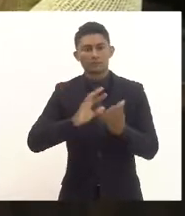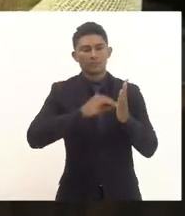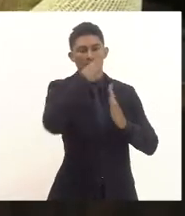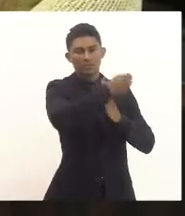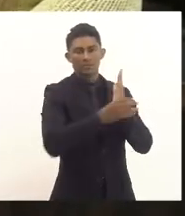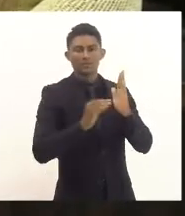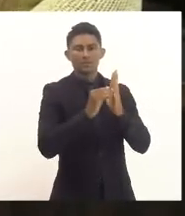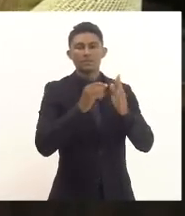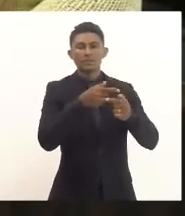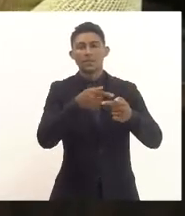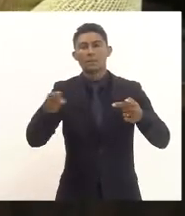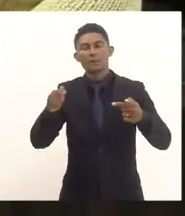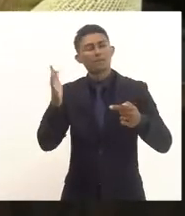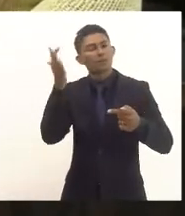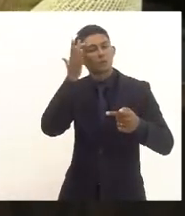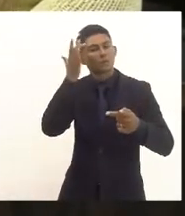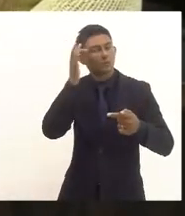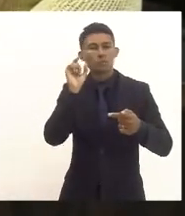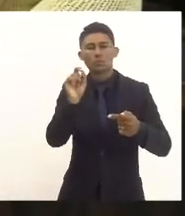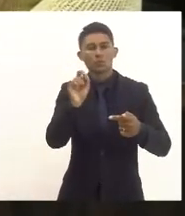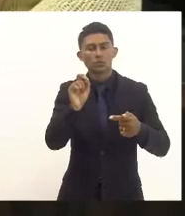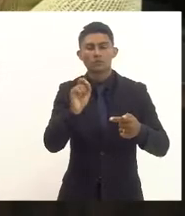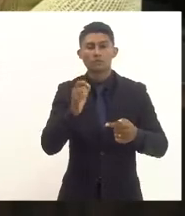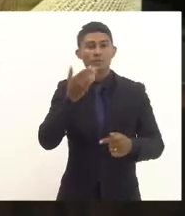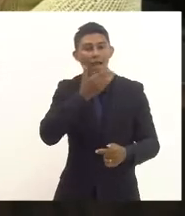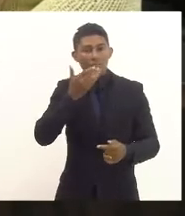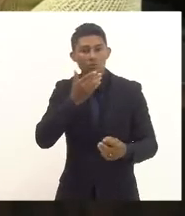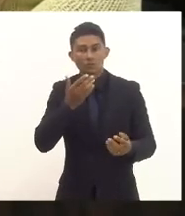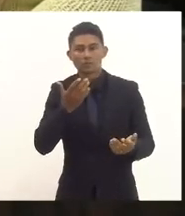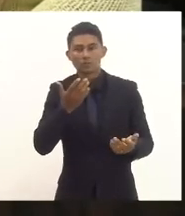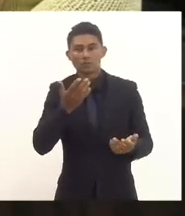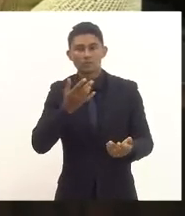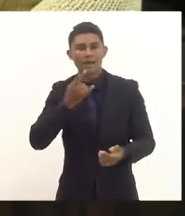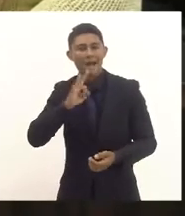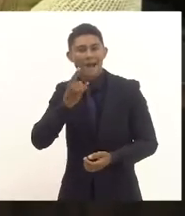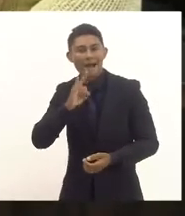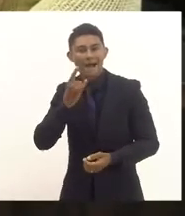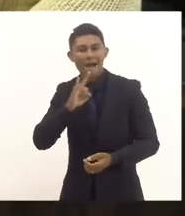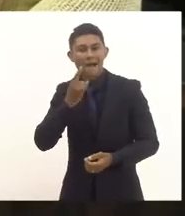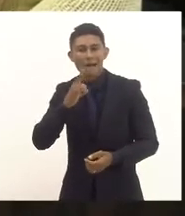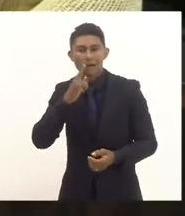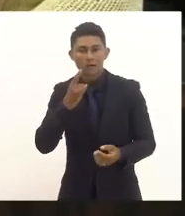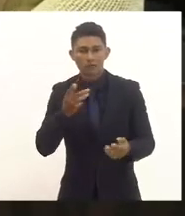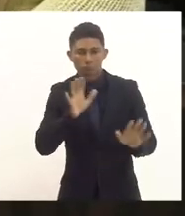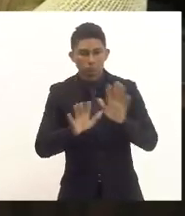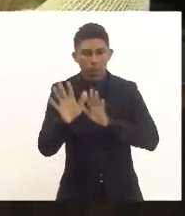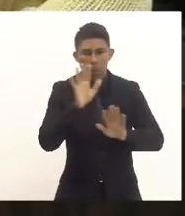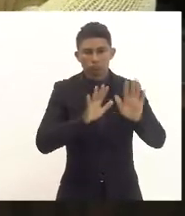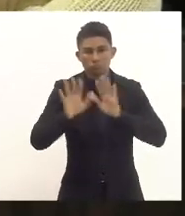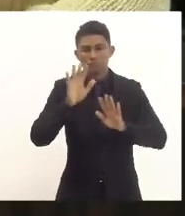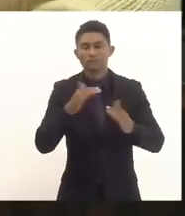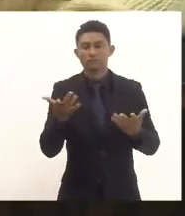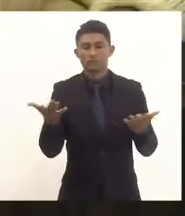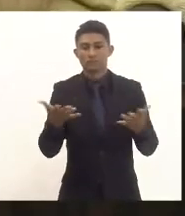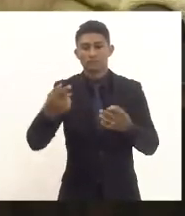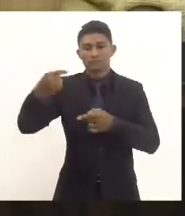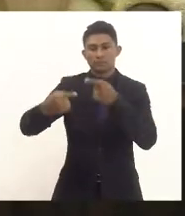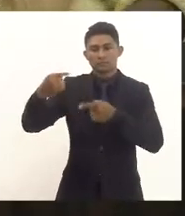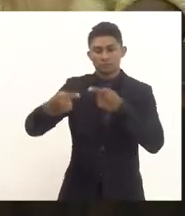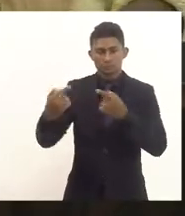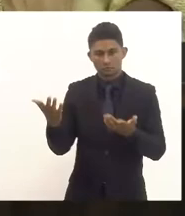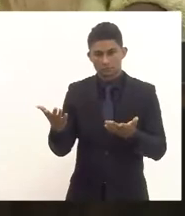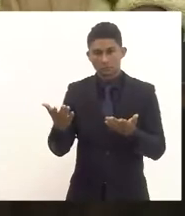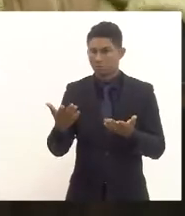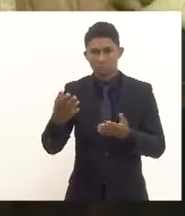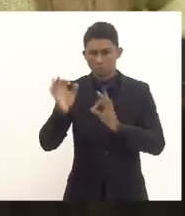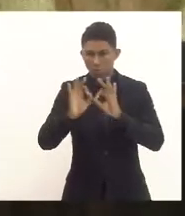conscientização acerca do consumo esse ciclo excessivo de álcool em discussão 90 de queda discutir encerra da descrição a